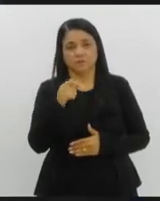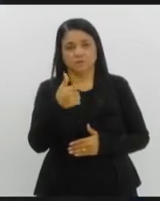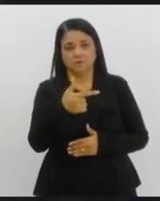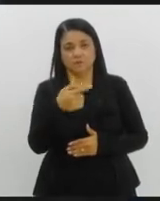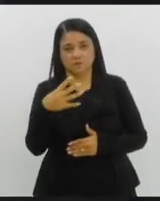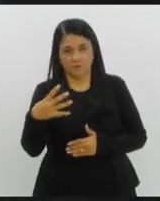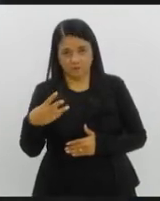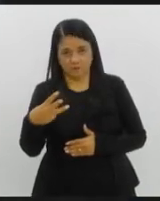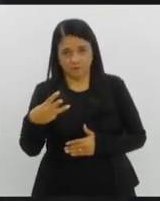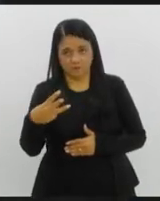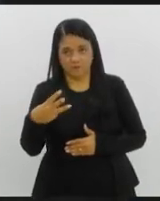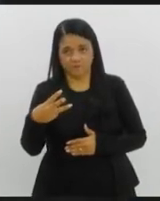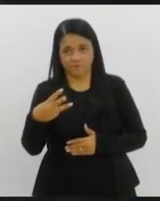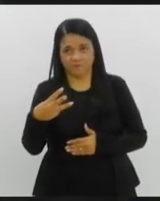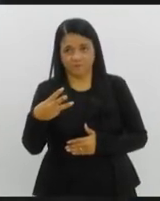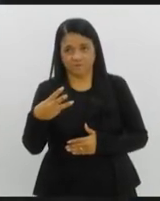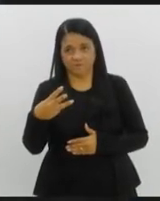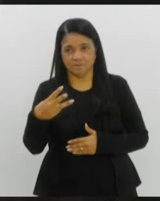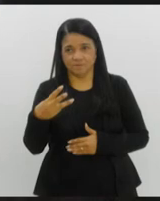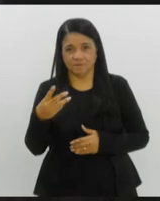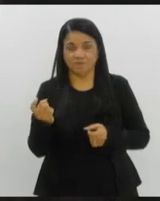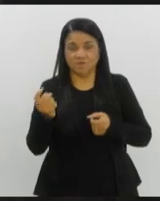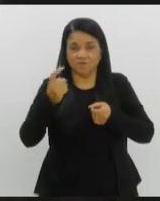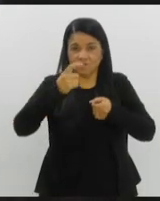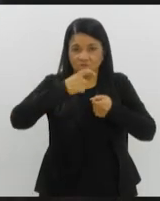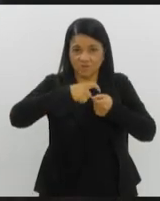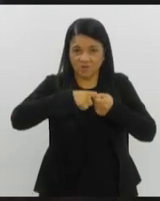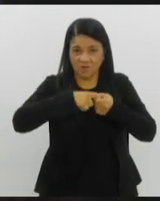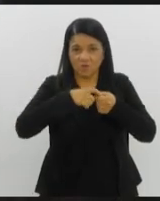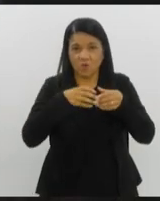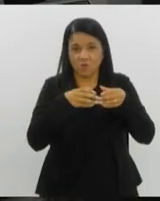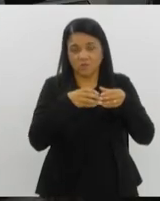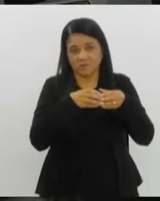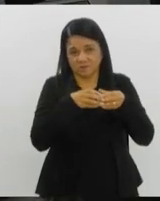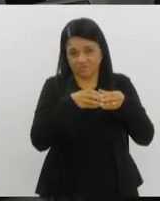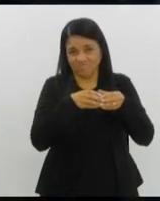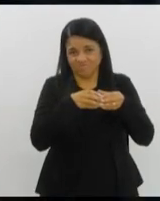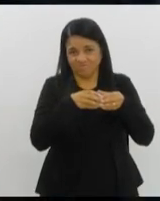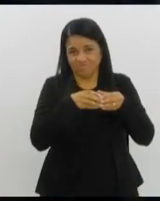Eu vou determinar, então, que retorne à Comissão de Justiça e delibera. Acho melhor,